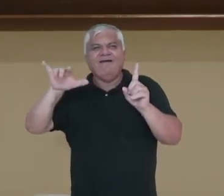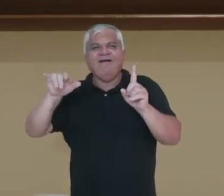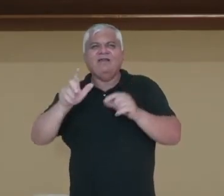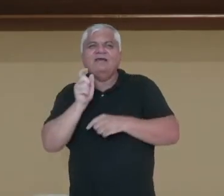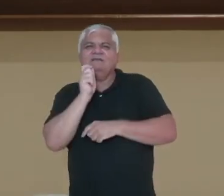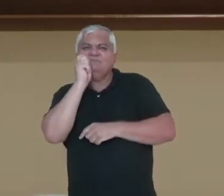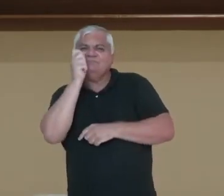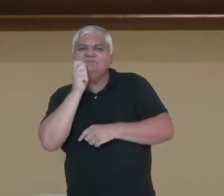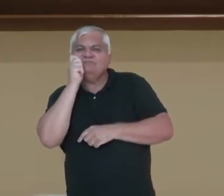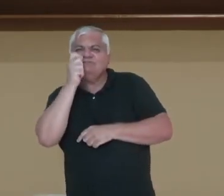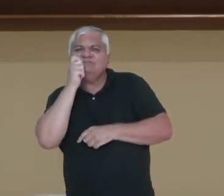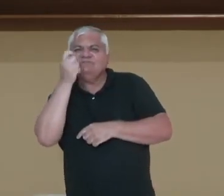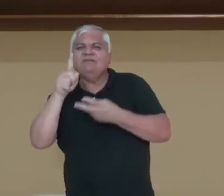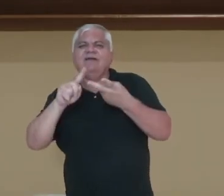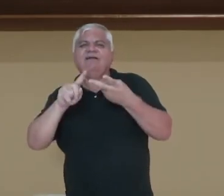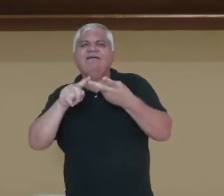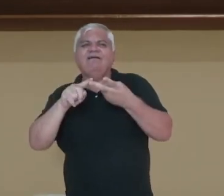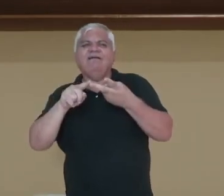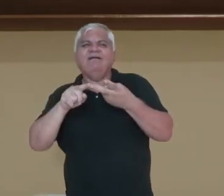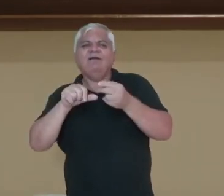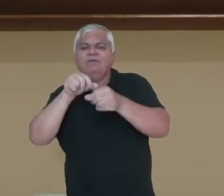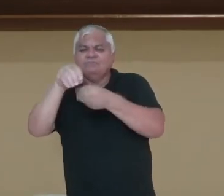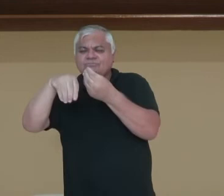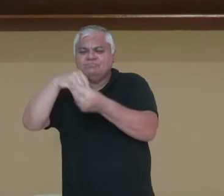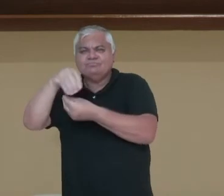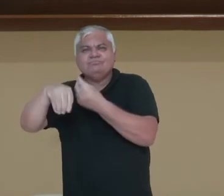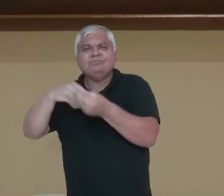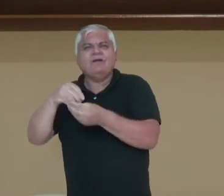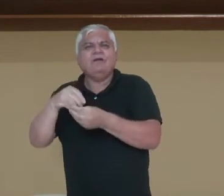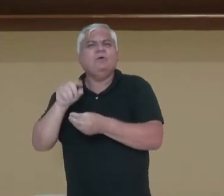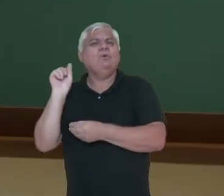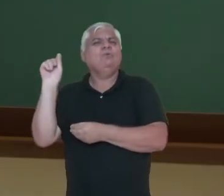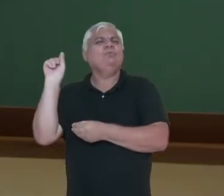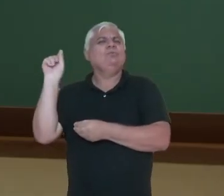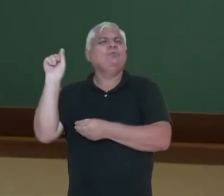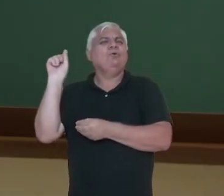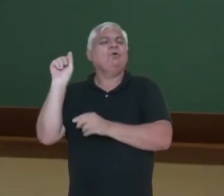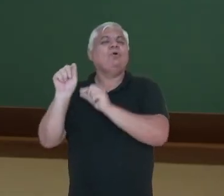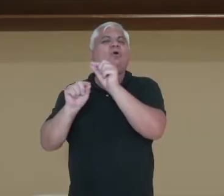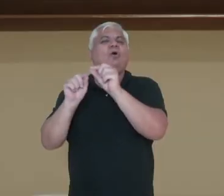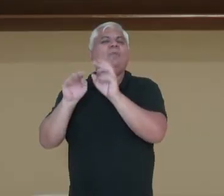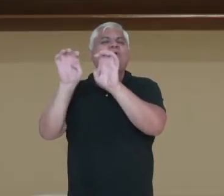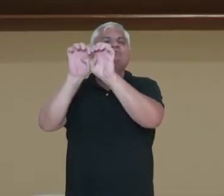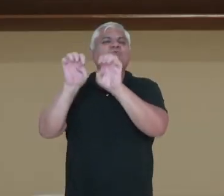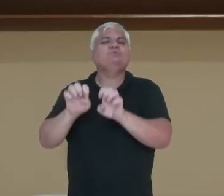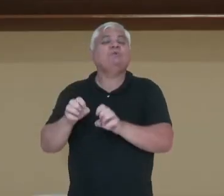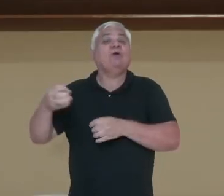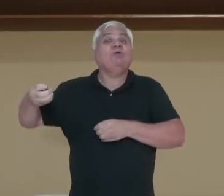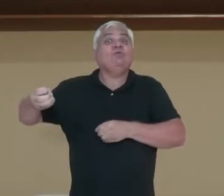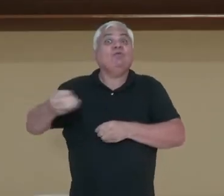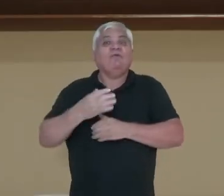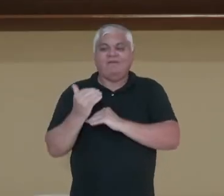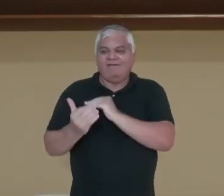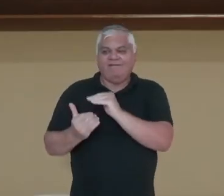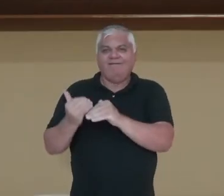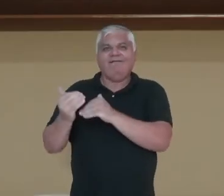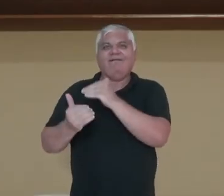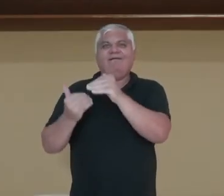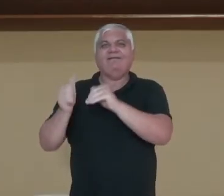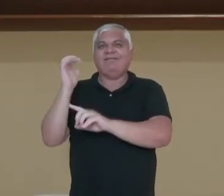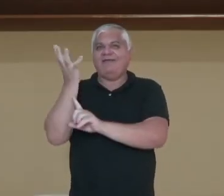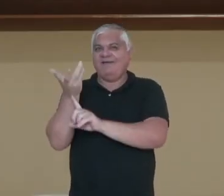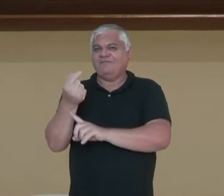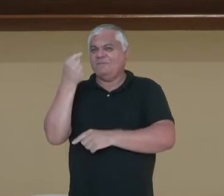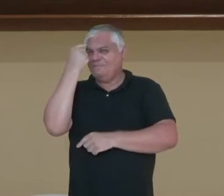que é onde está ocorrendo ali a reprodução, né? O que será que tem a ver essa estrutura? Qual é a novidade evolutiva desta árvore?